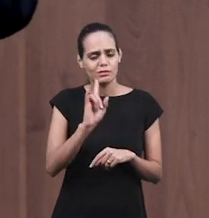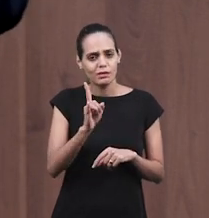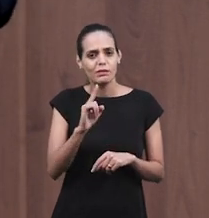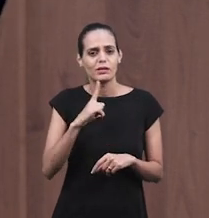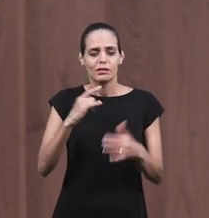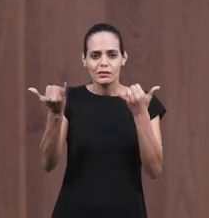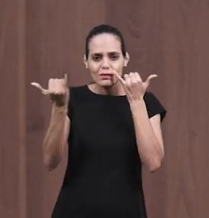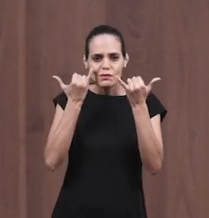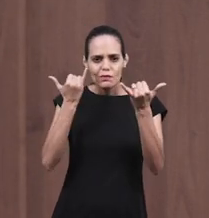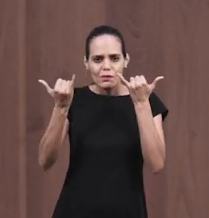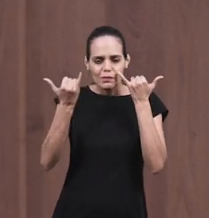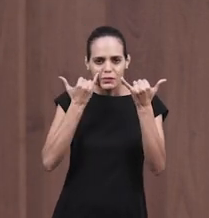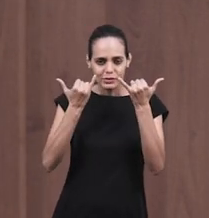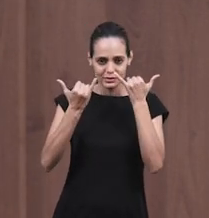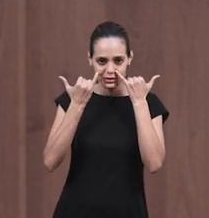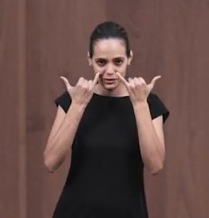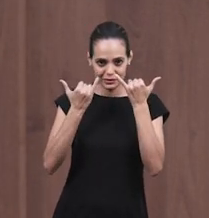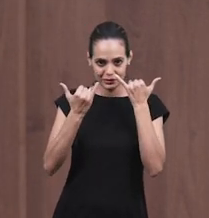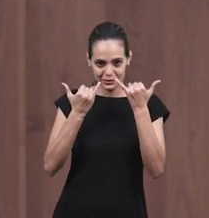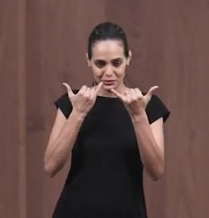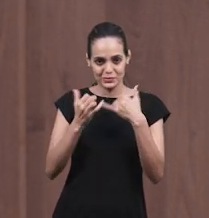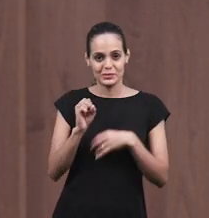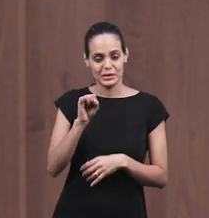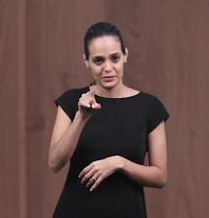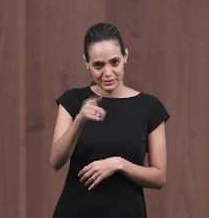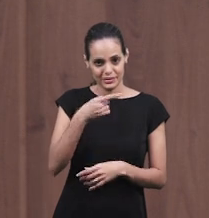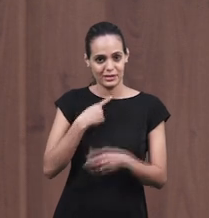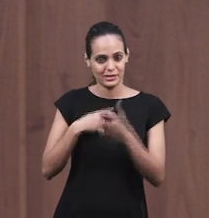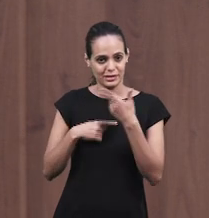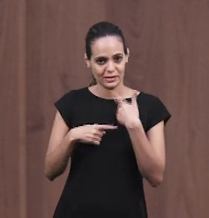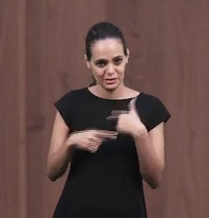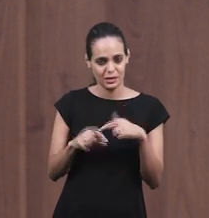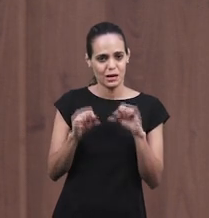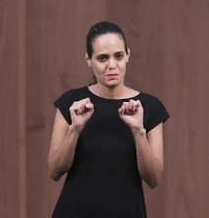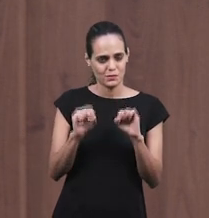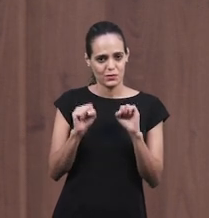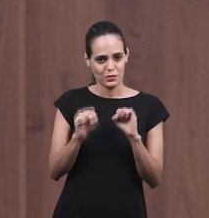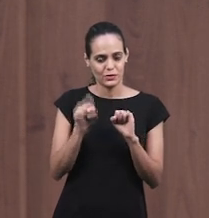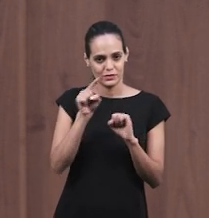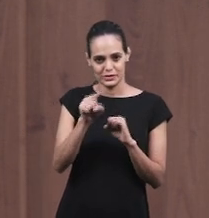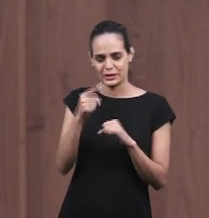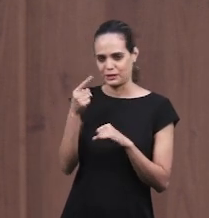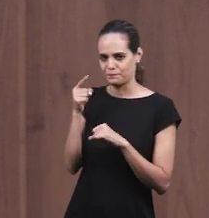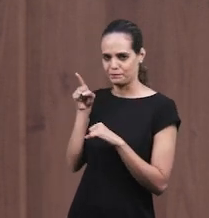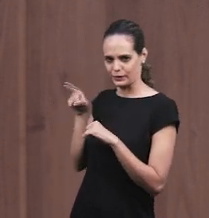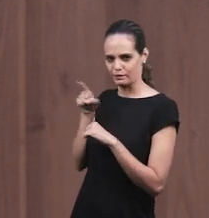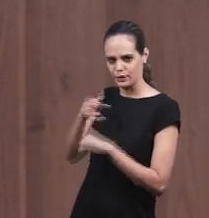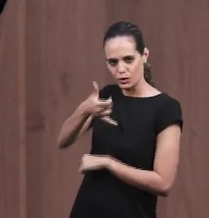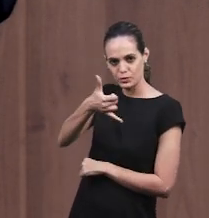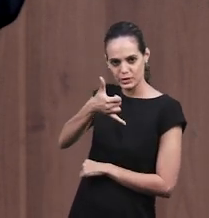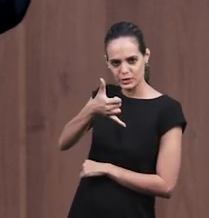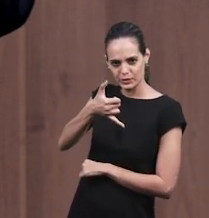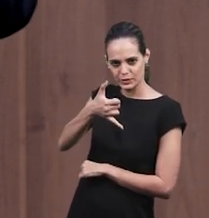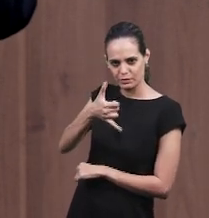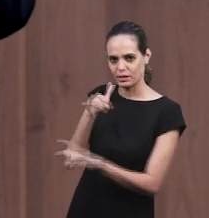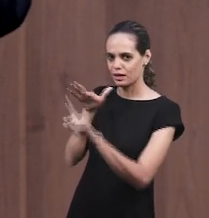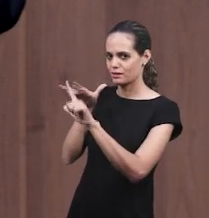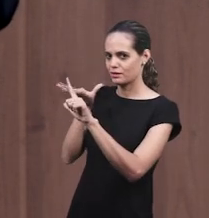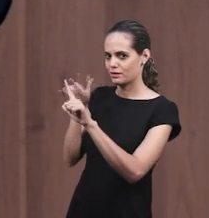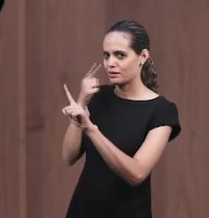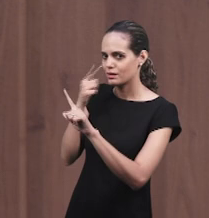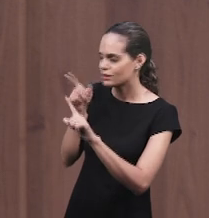poder ter acesso a essa informação, você pode ser agora, se desejar, pode até mesmo aproximar a